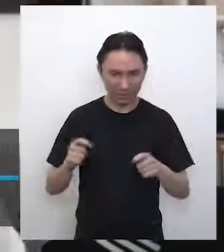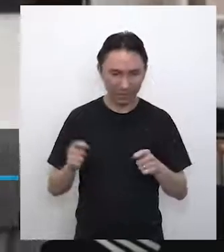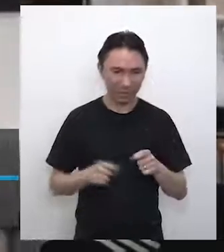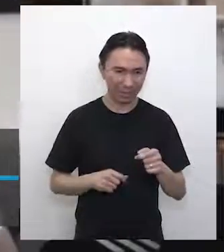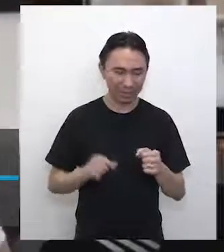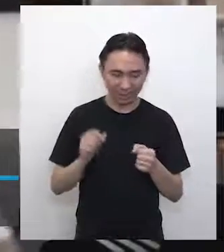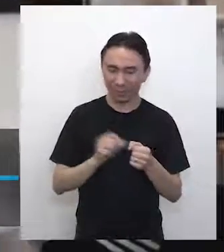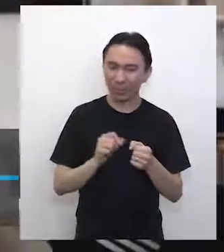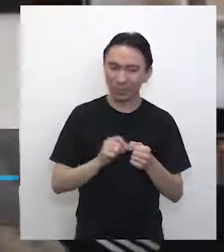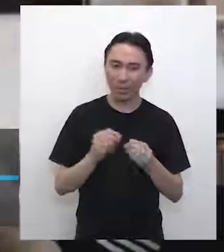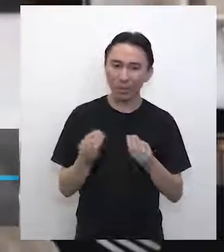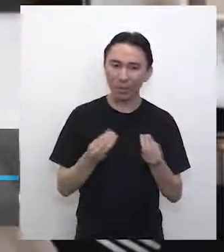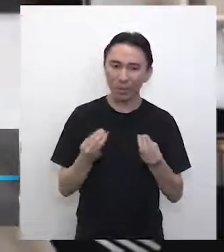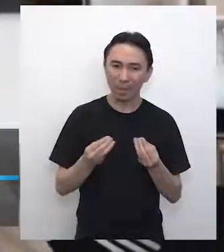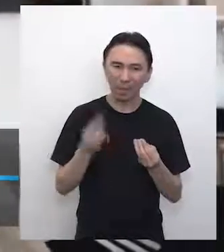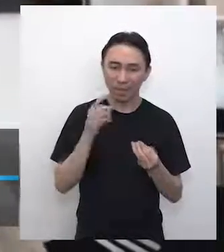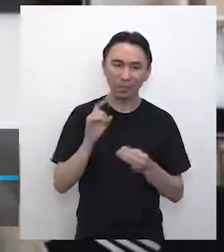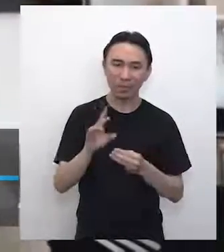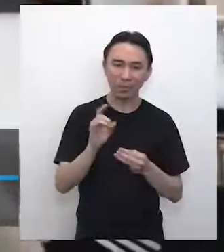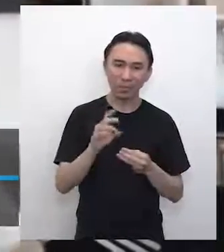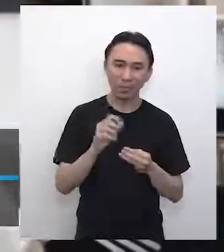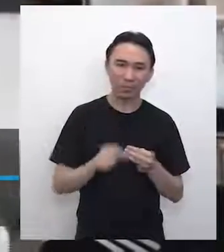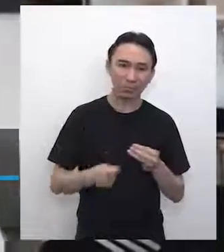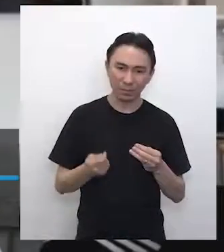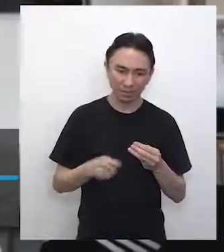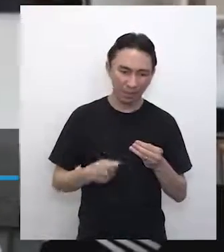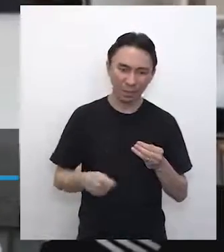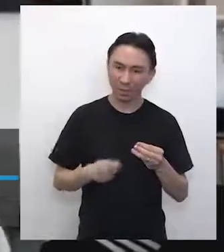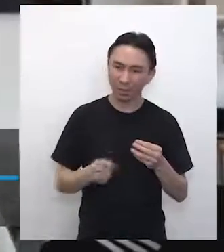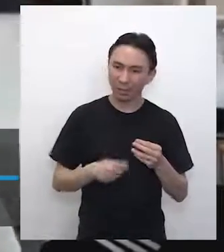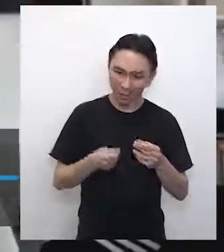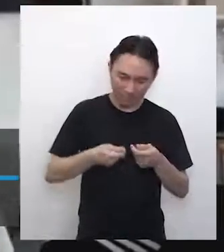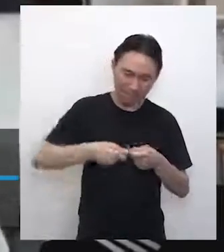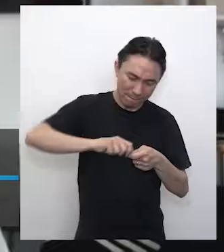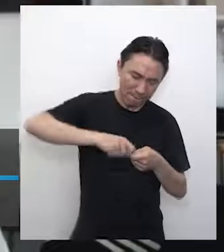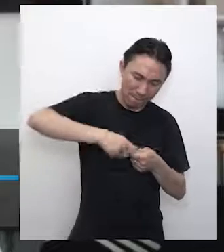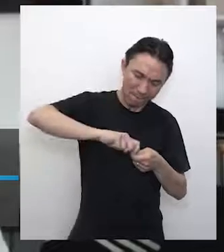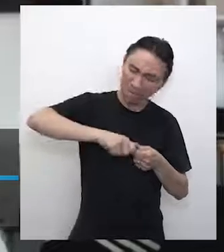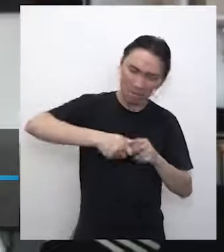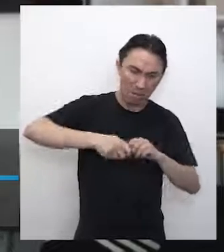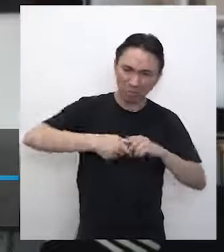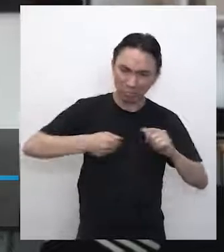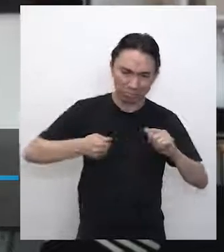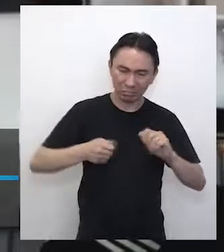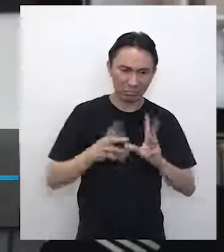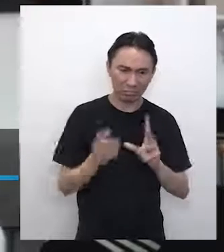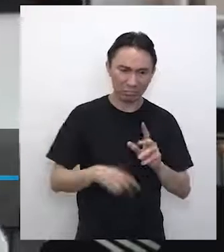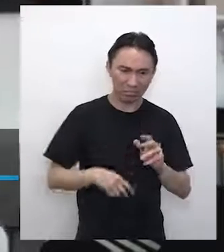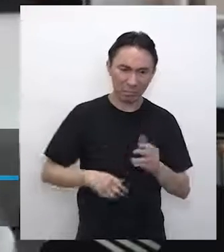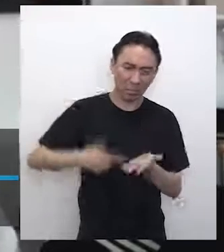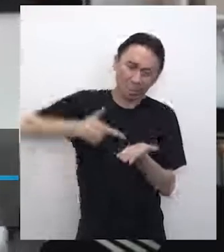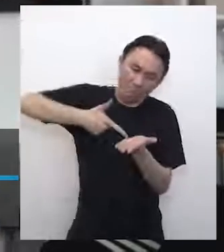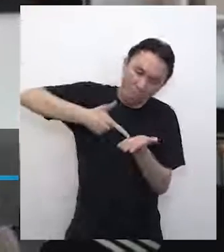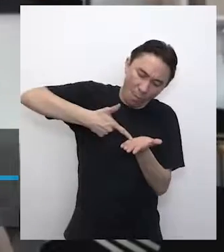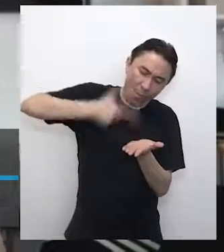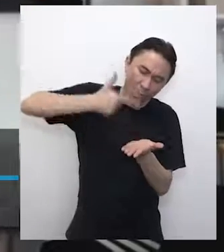LEDs diretamente amarrando, né? Dando uma enroladinha entre uma perninha e outra. Então, você não precisa